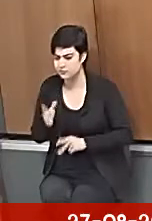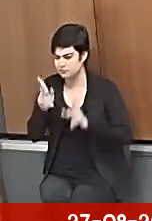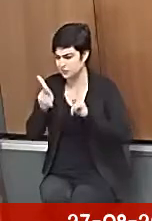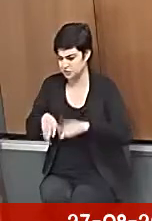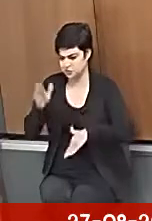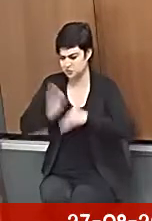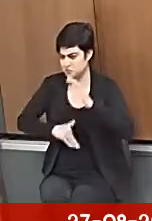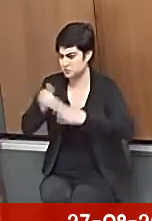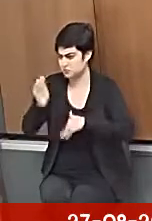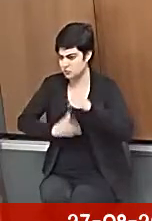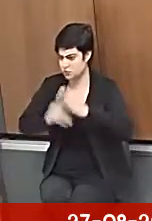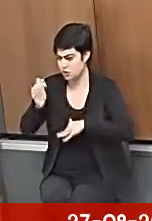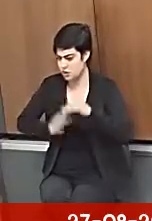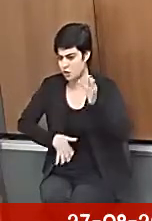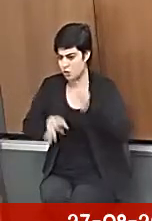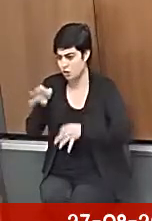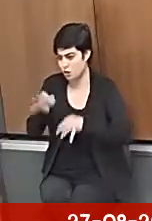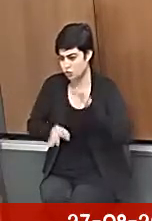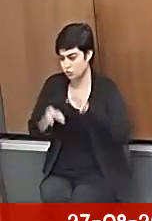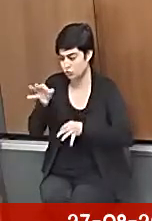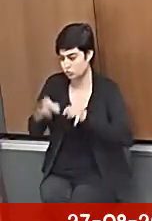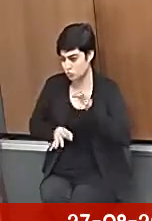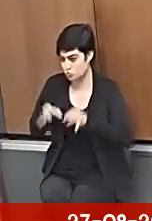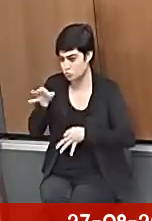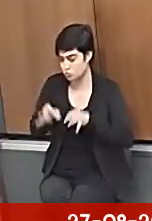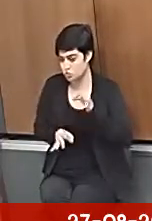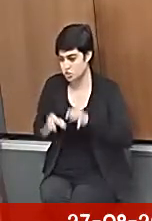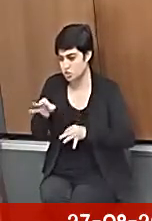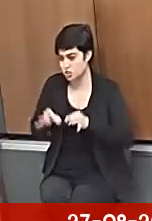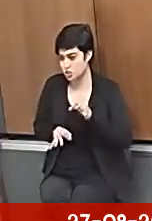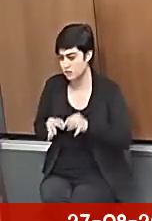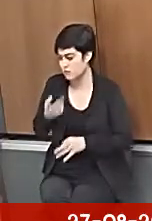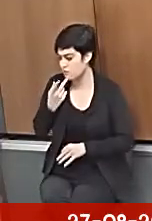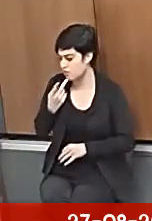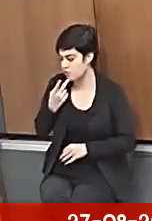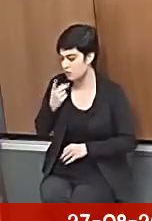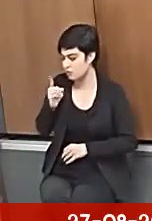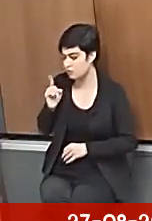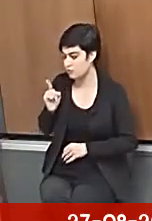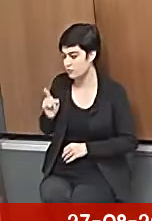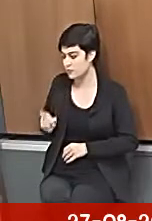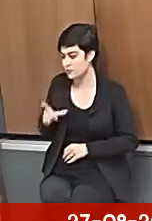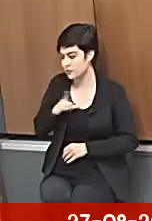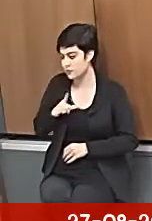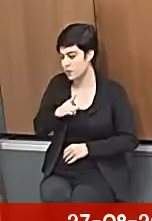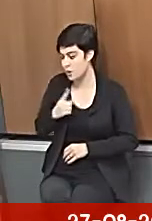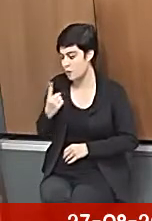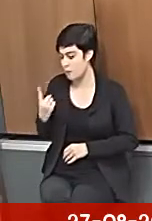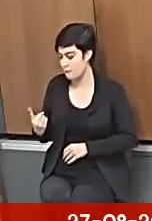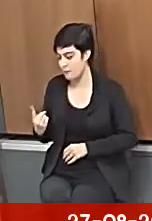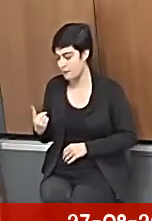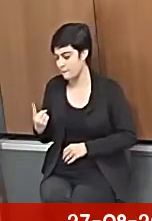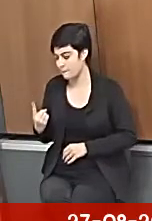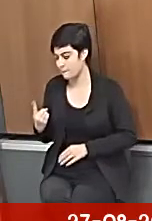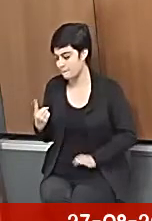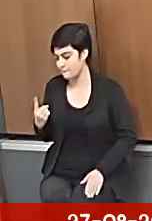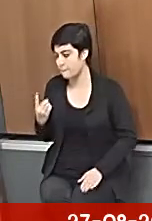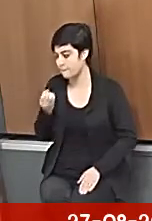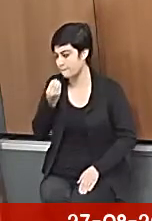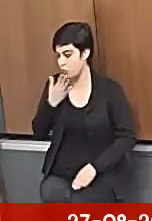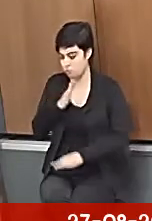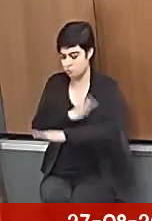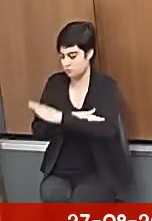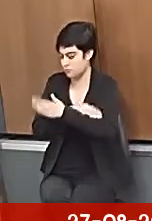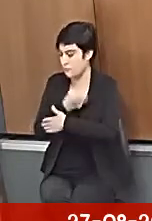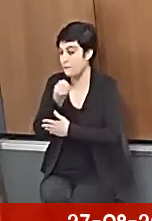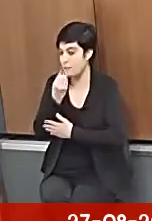na justiça federal indicado por um juiz que eu tinha duas que eu tinha uma perna e dois braços bom eu falei com ele então tem que cortar a